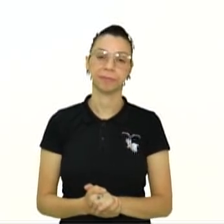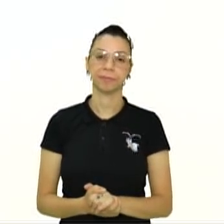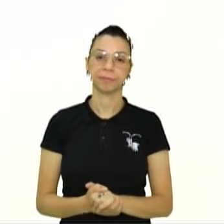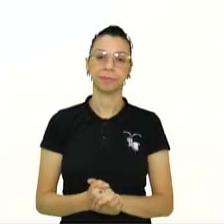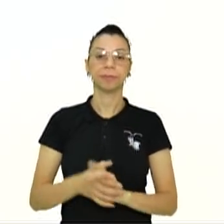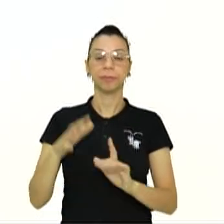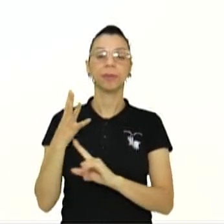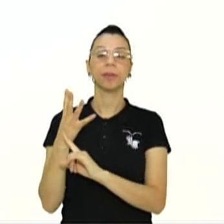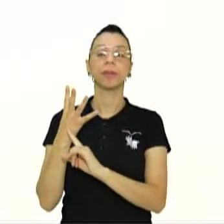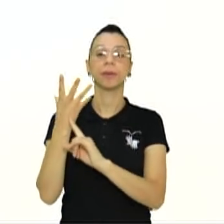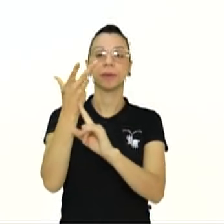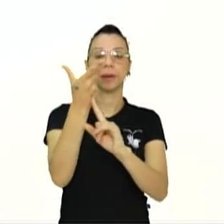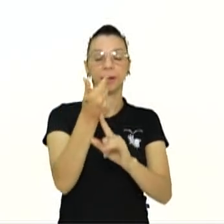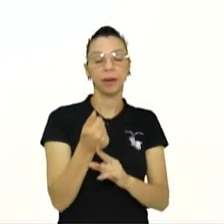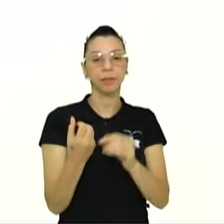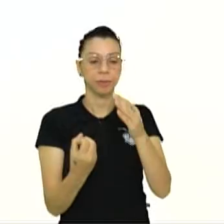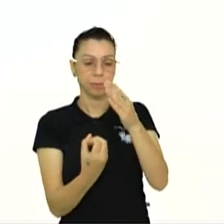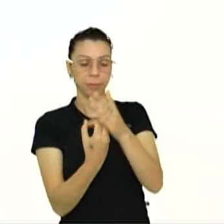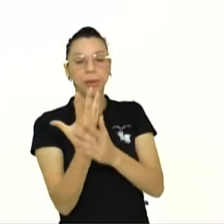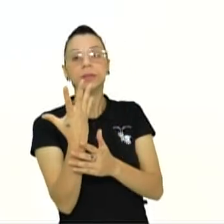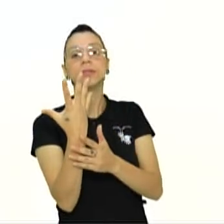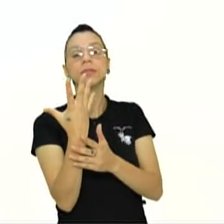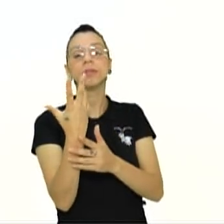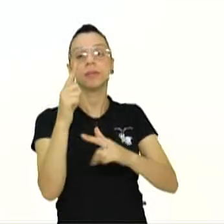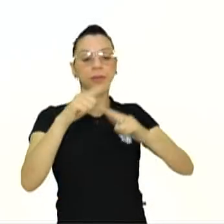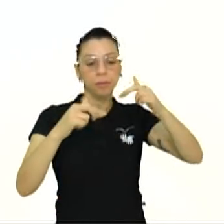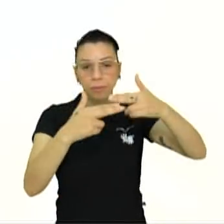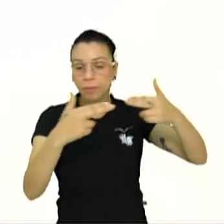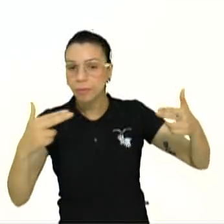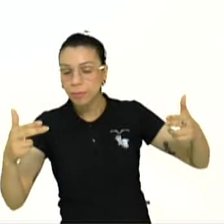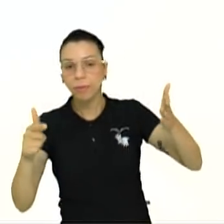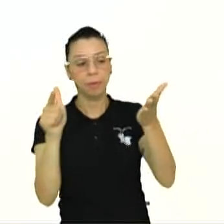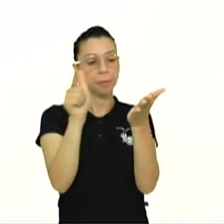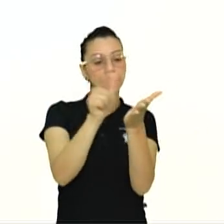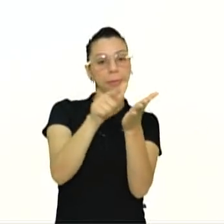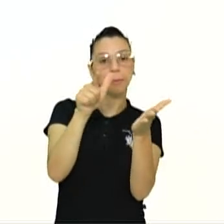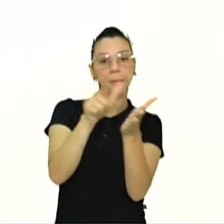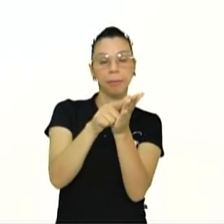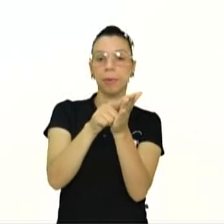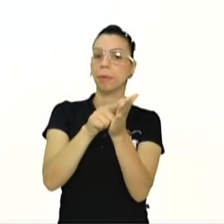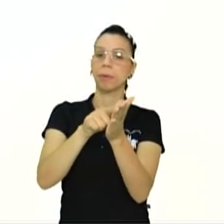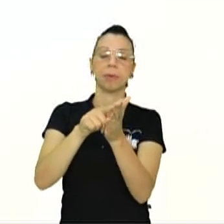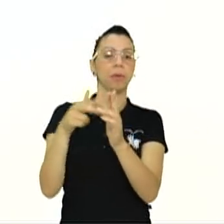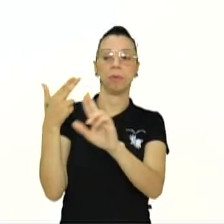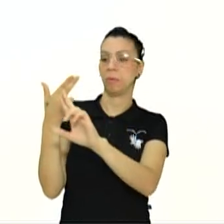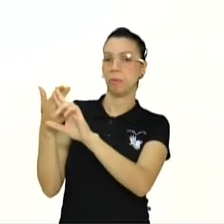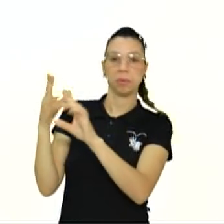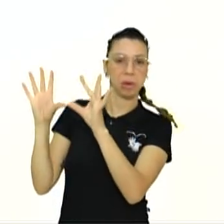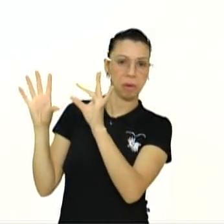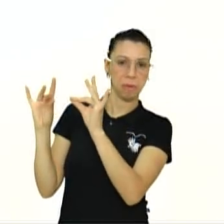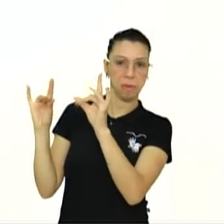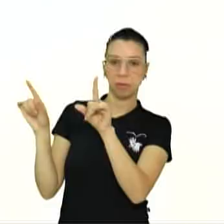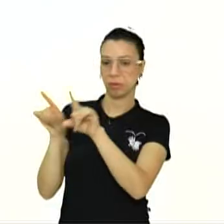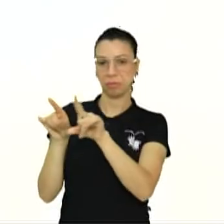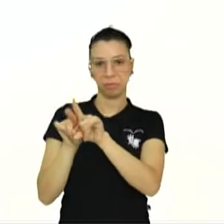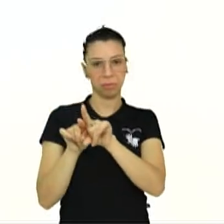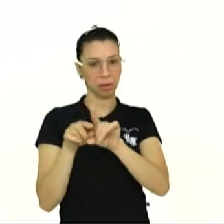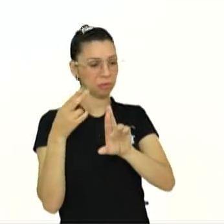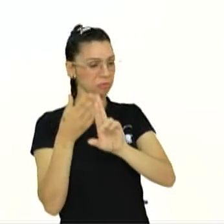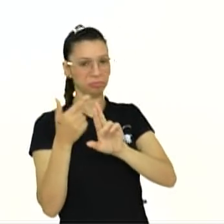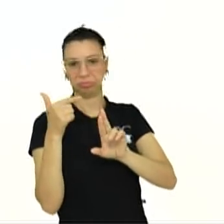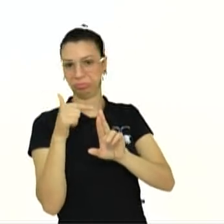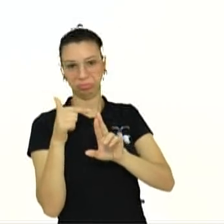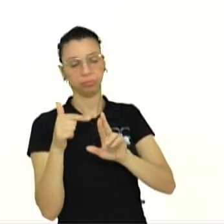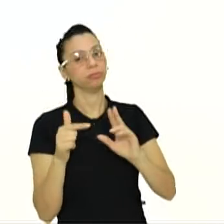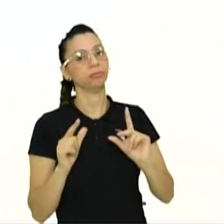a arte de produzir figuras a partir de folhas, não usa cola e nem tesoura.